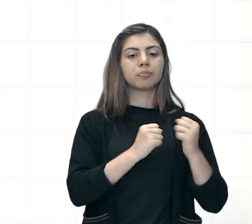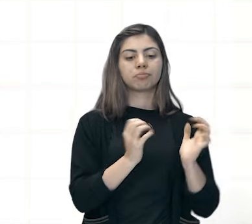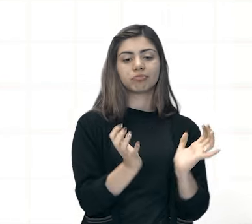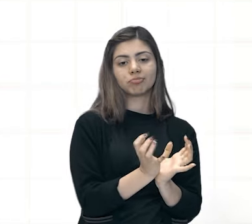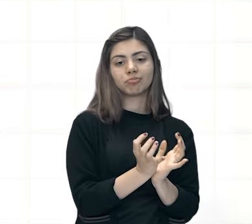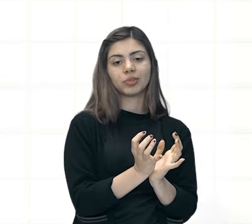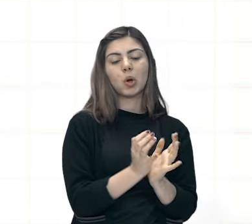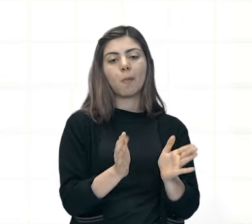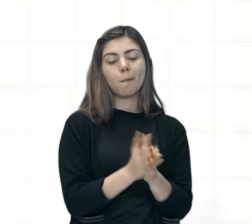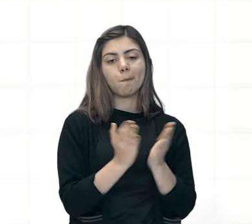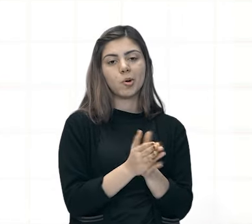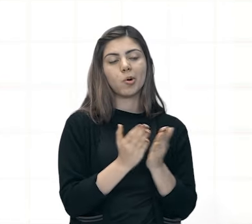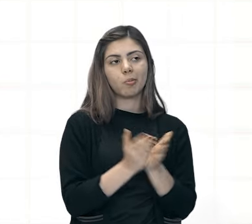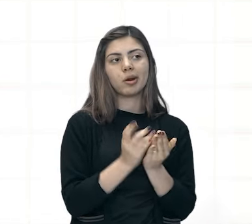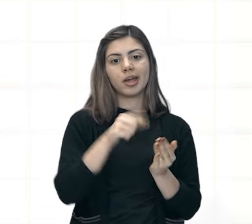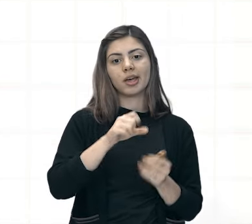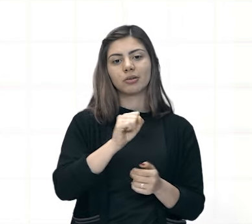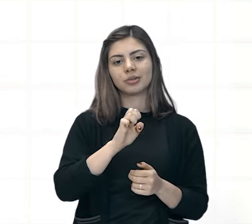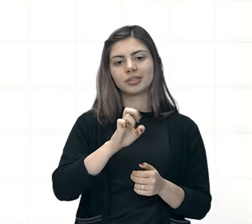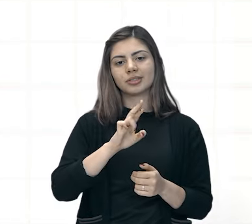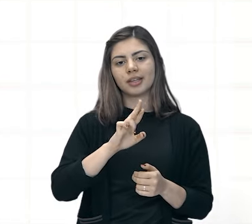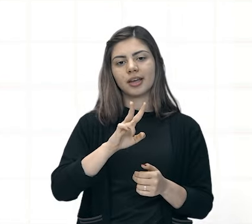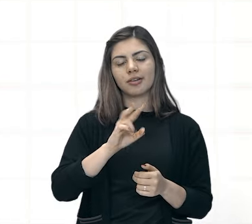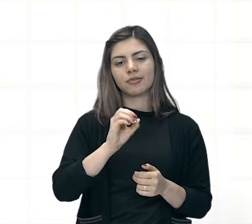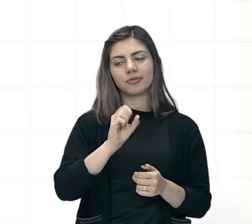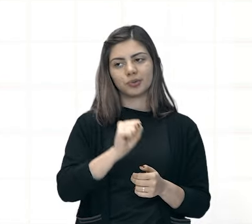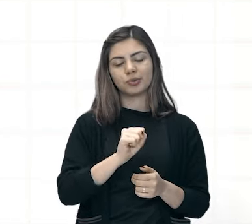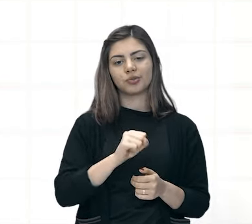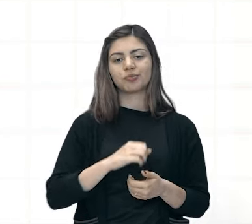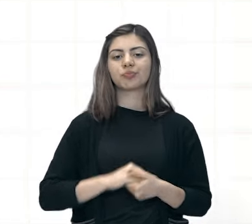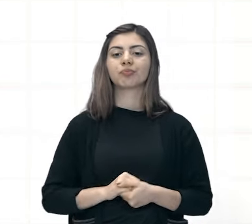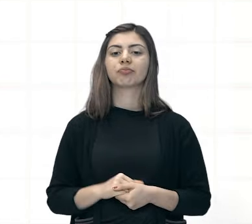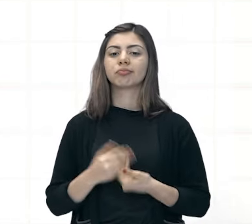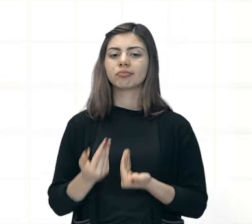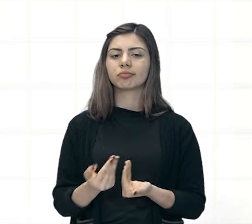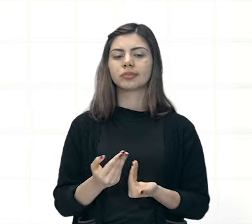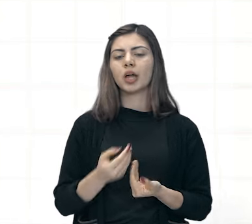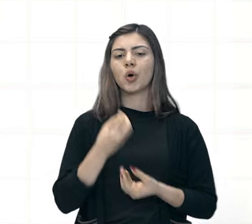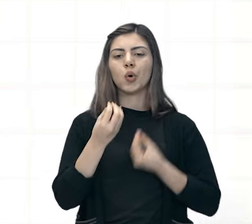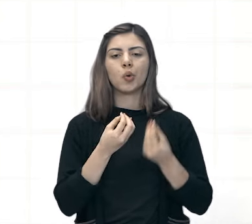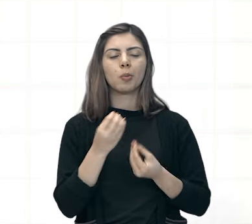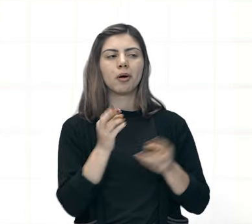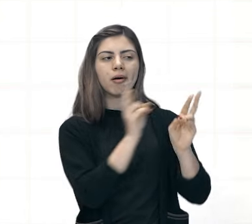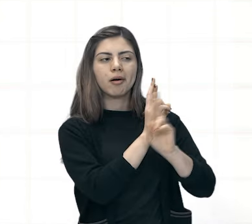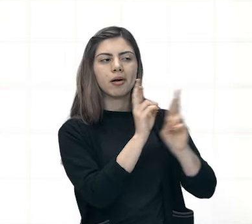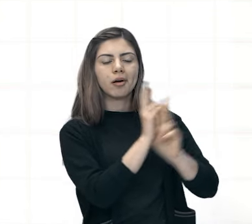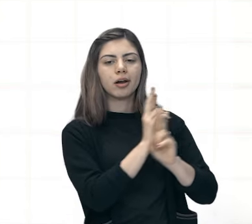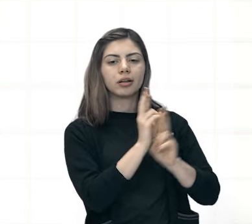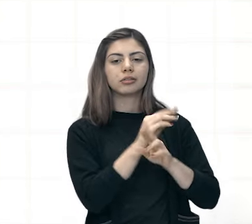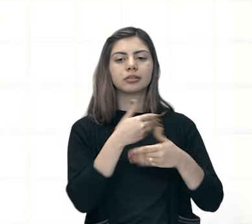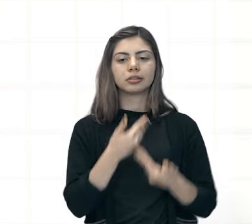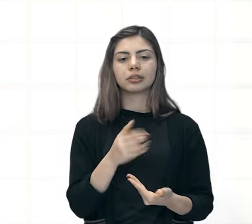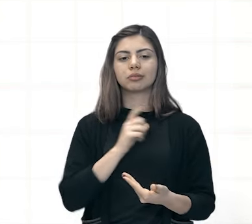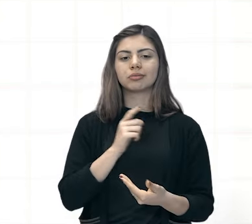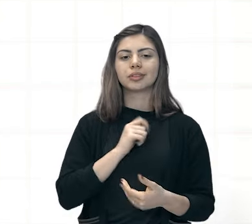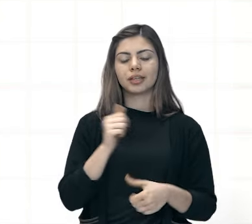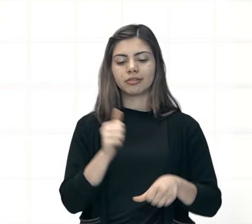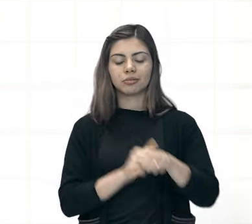servos em posições menos favorecidas. Essas dinâmicas moldavam fortemente